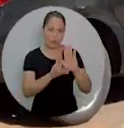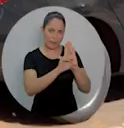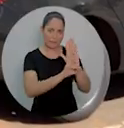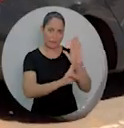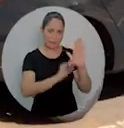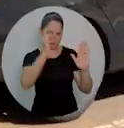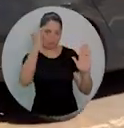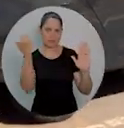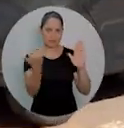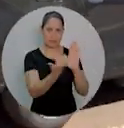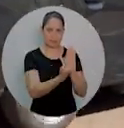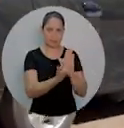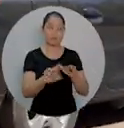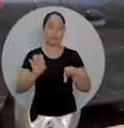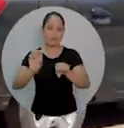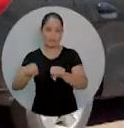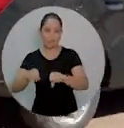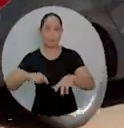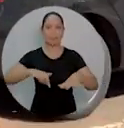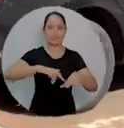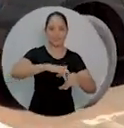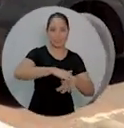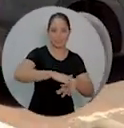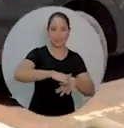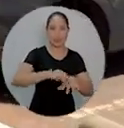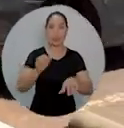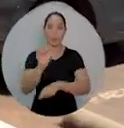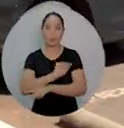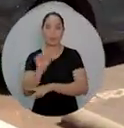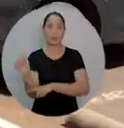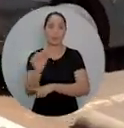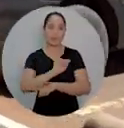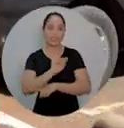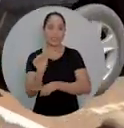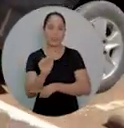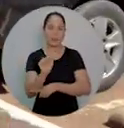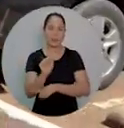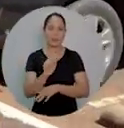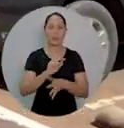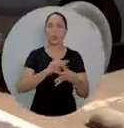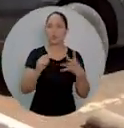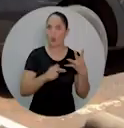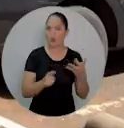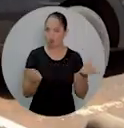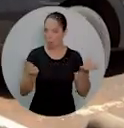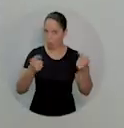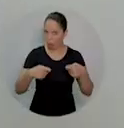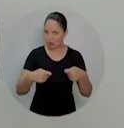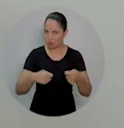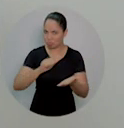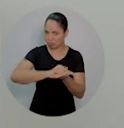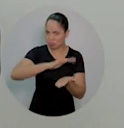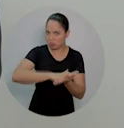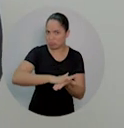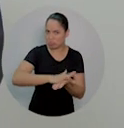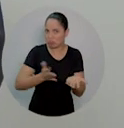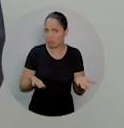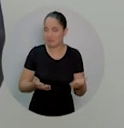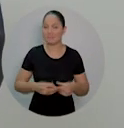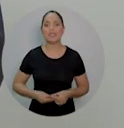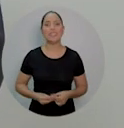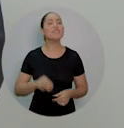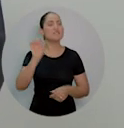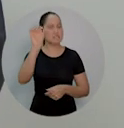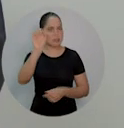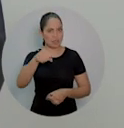a seguir, como o motociclista, o pedestre, o motorista. Mas todos podem ser multados? Sim,